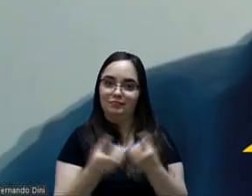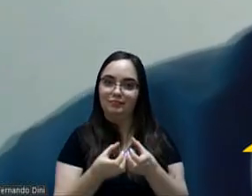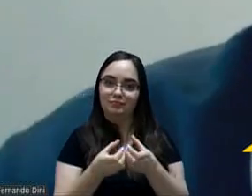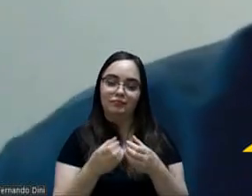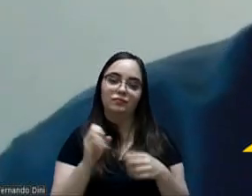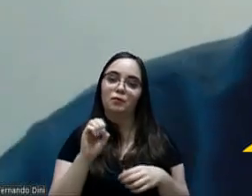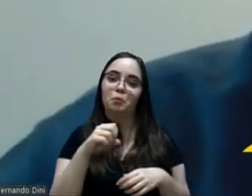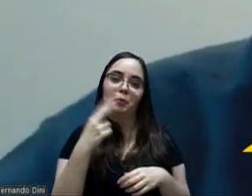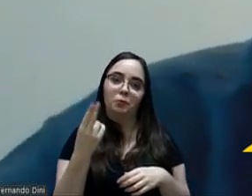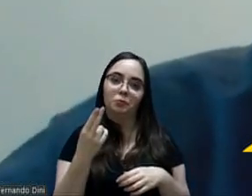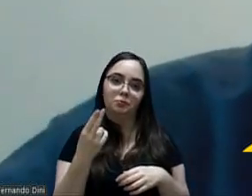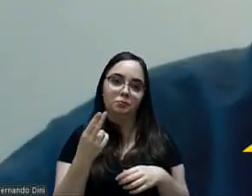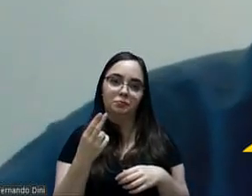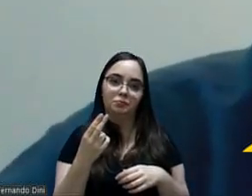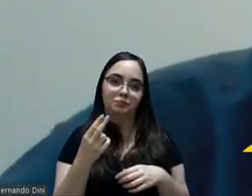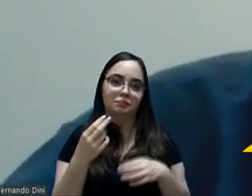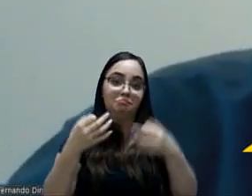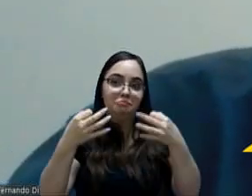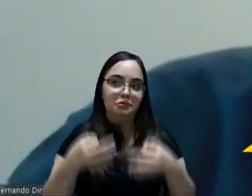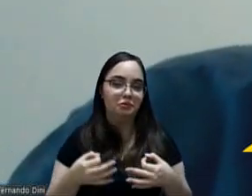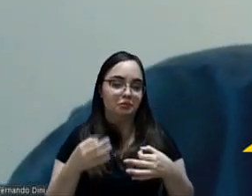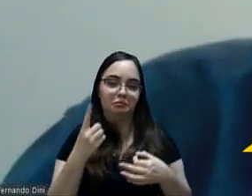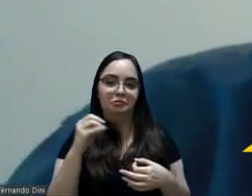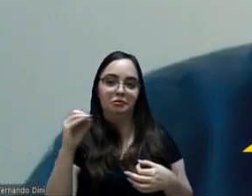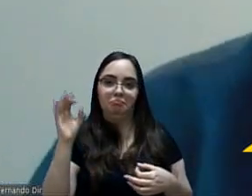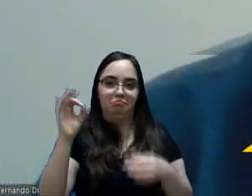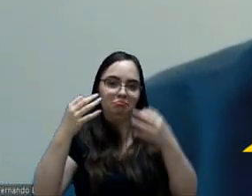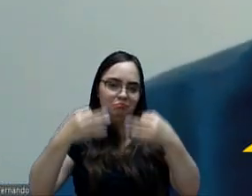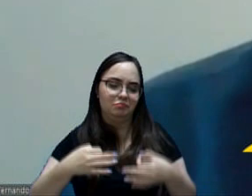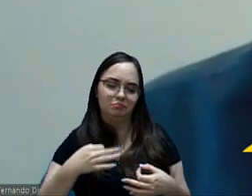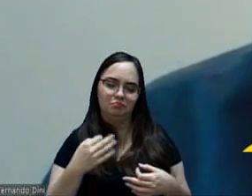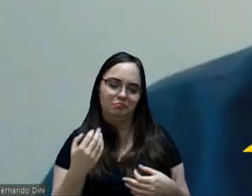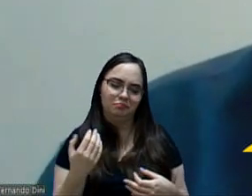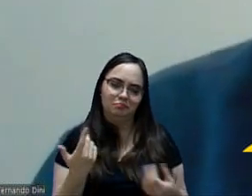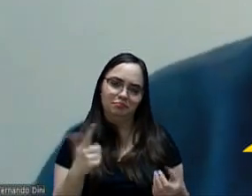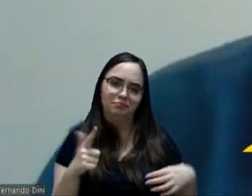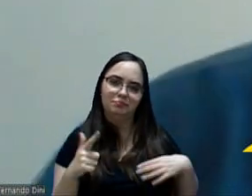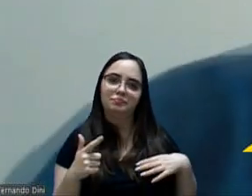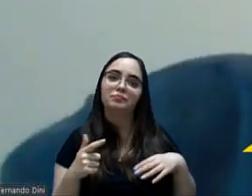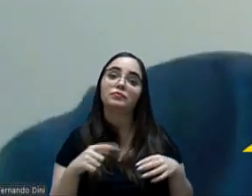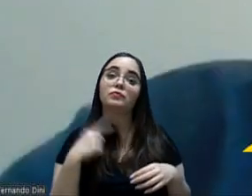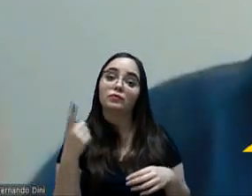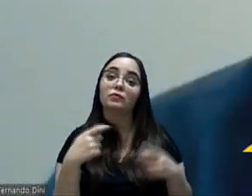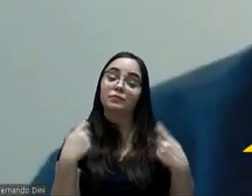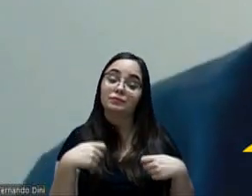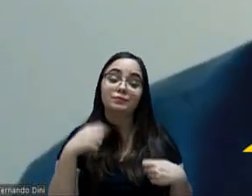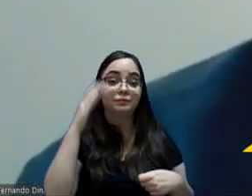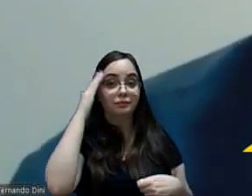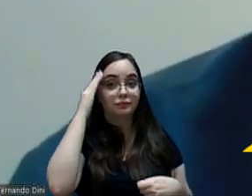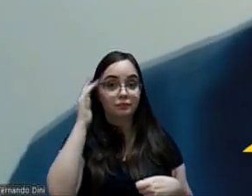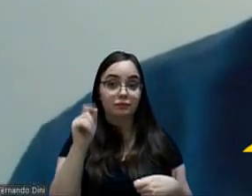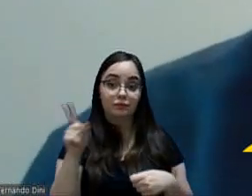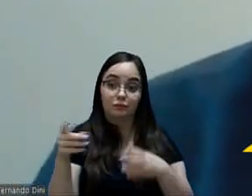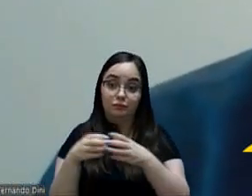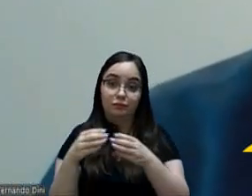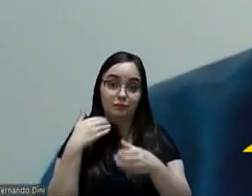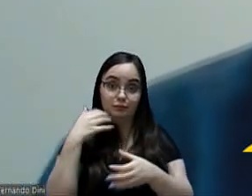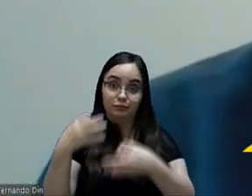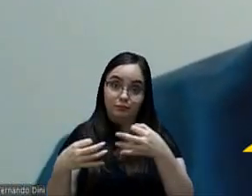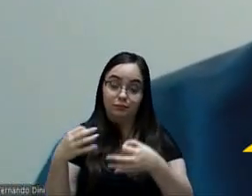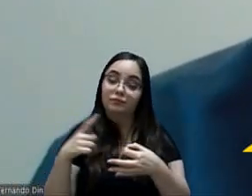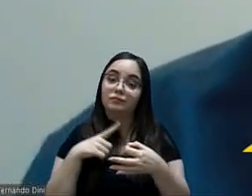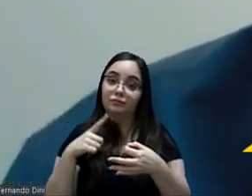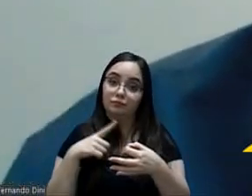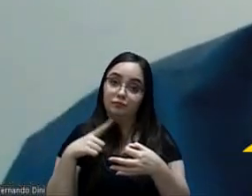muito menos de acertativas. Mas o que nós temos que ter conhecimento é que por trás dessa comissão